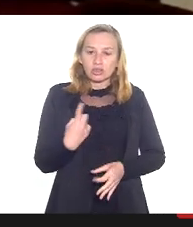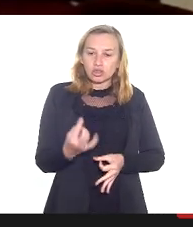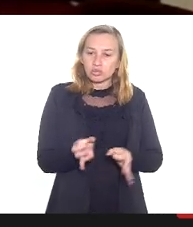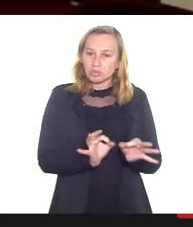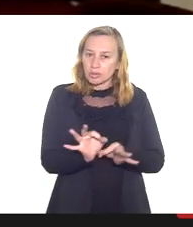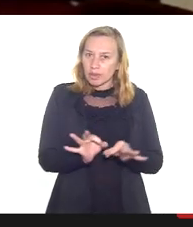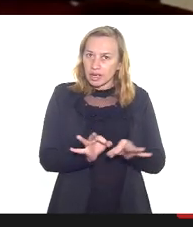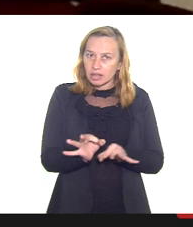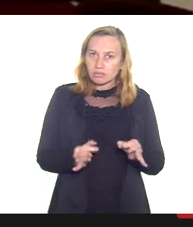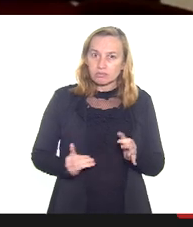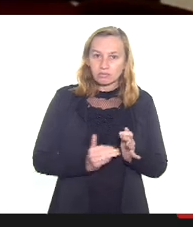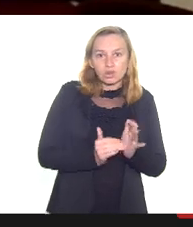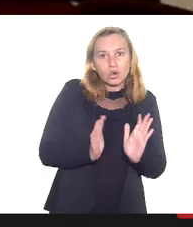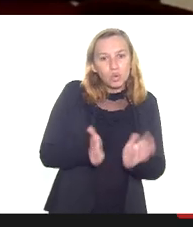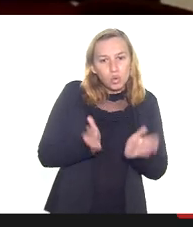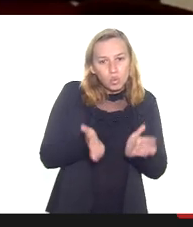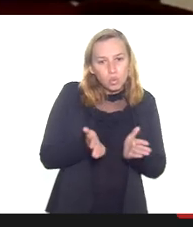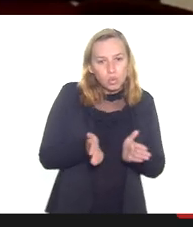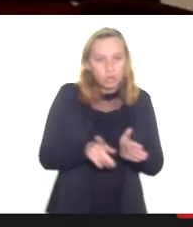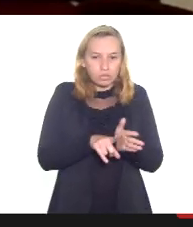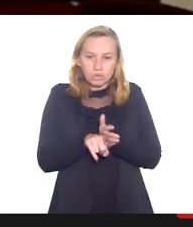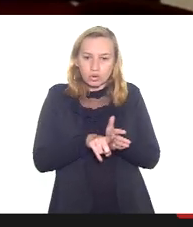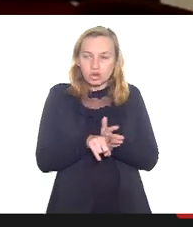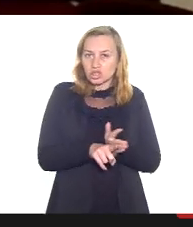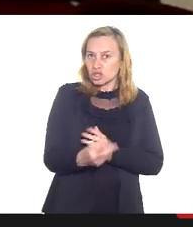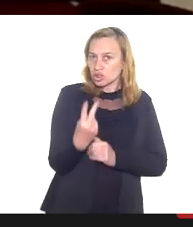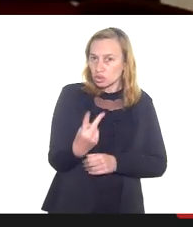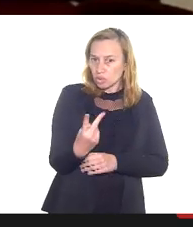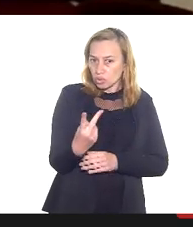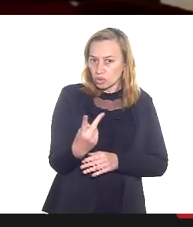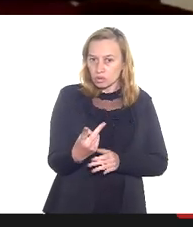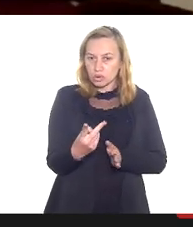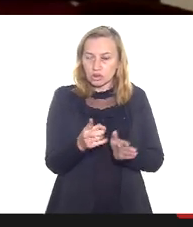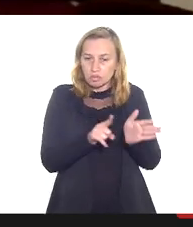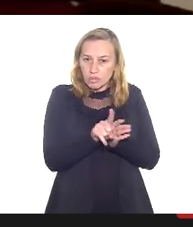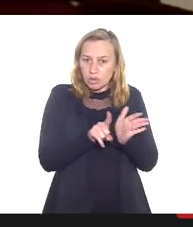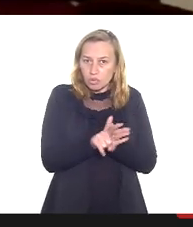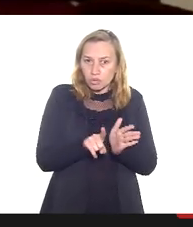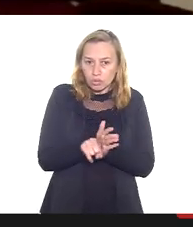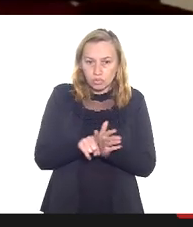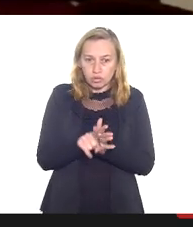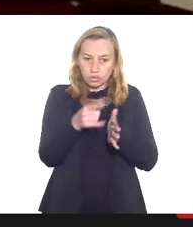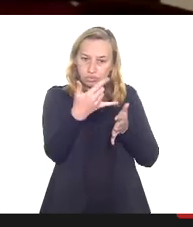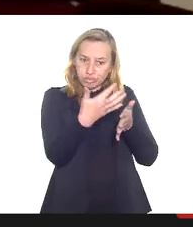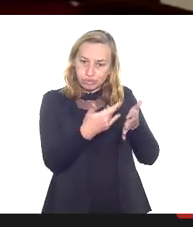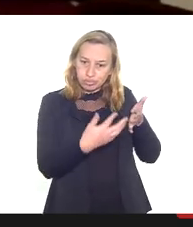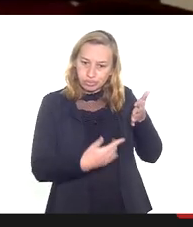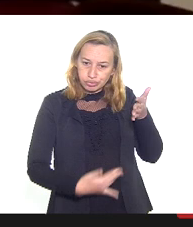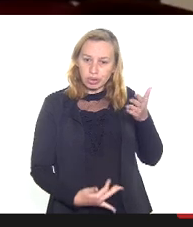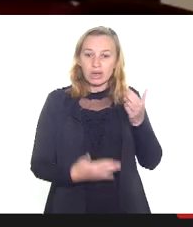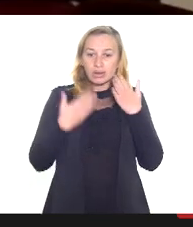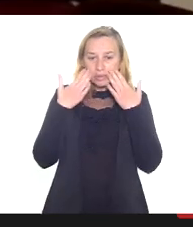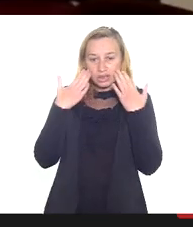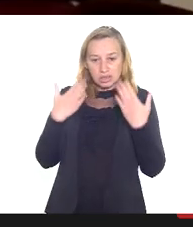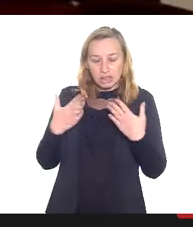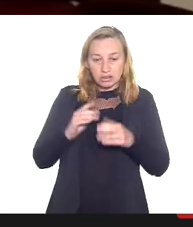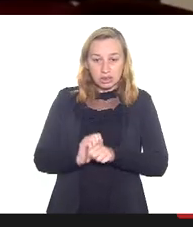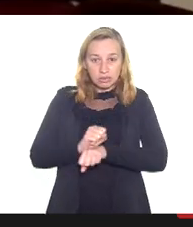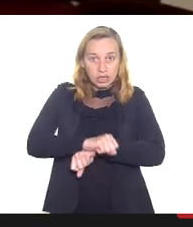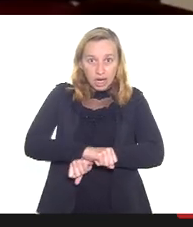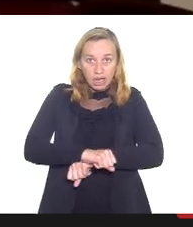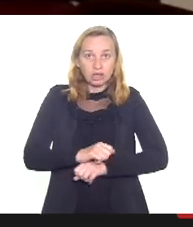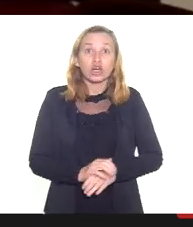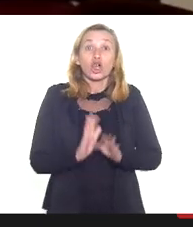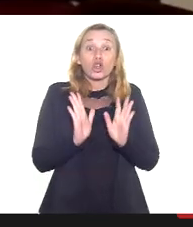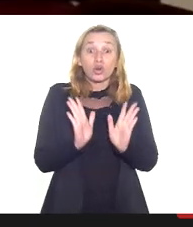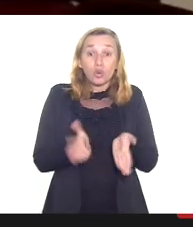hoje, a consulta desses 2 questionários, então nós vamos consolidar para apresentar nesse último seminário. E